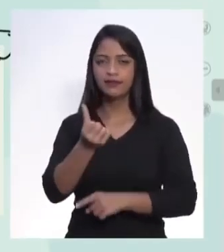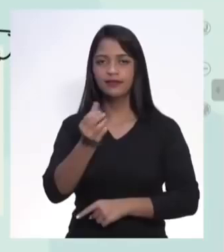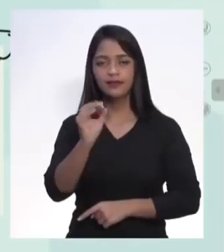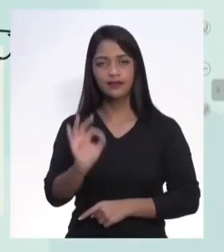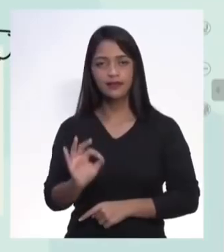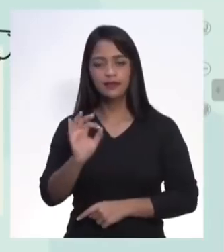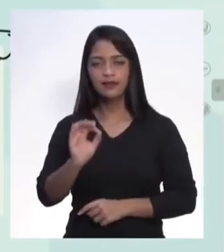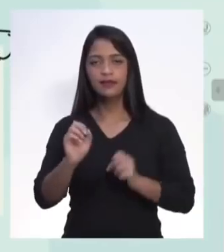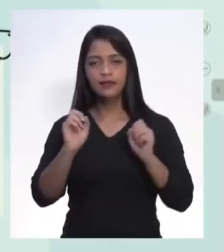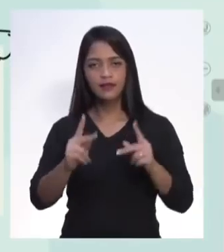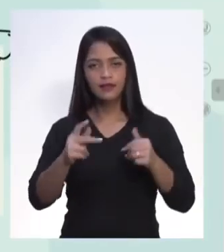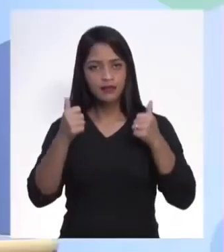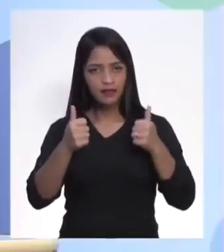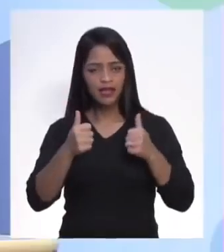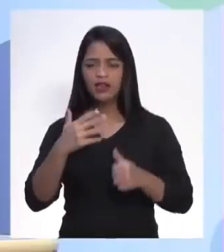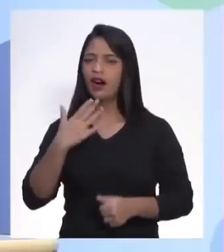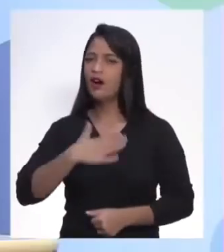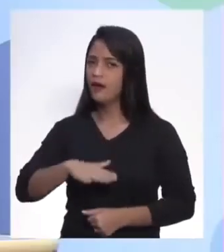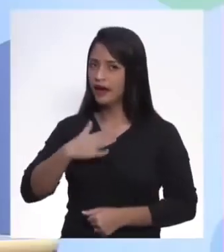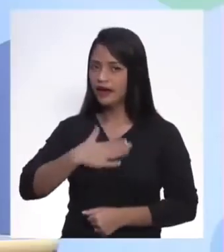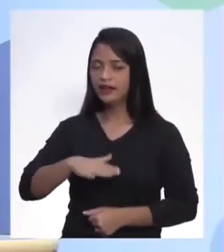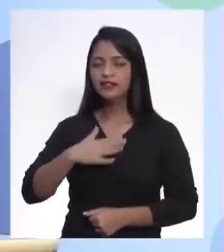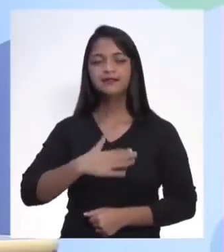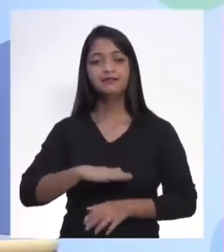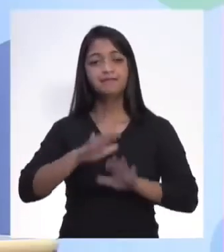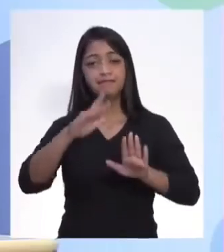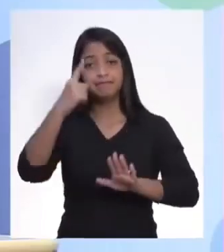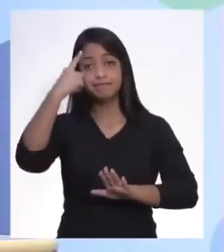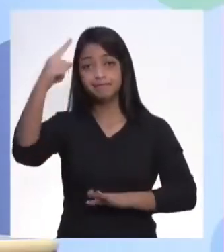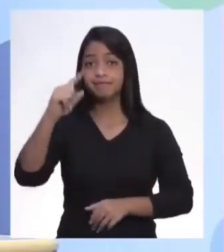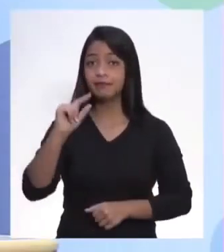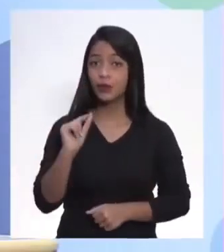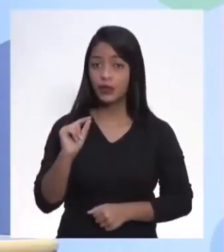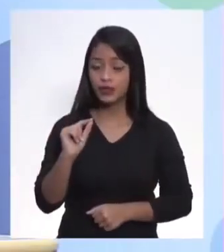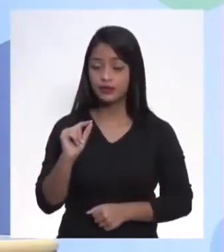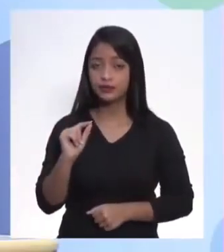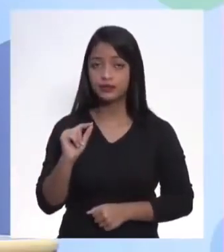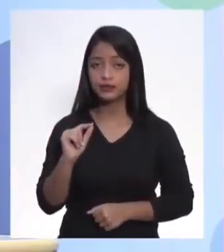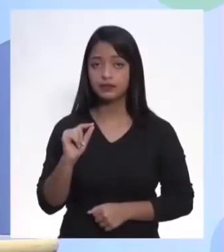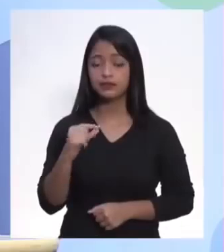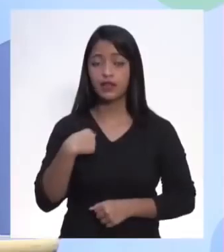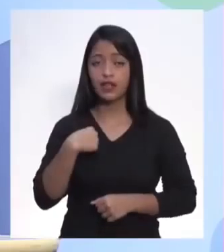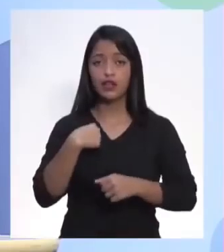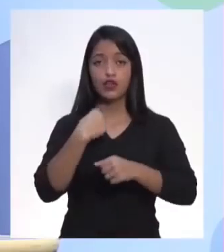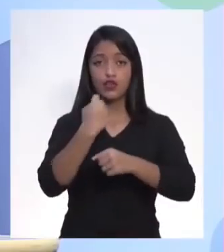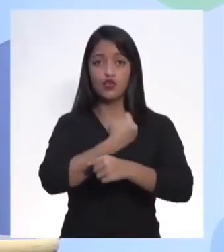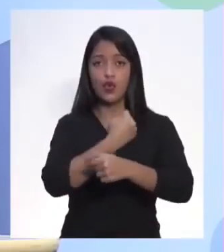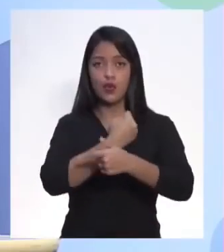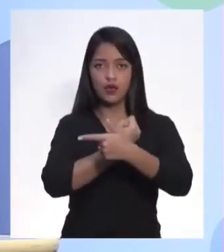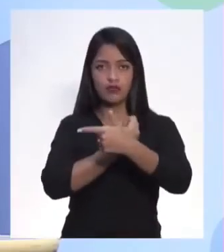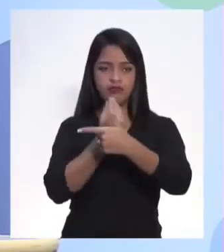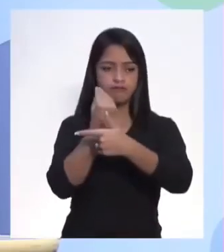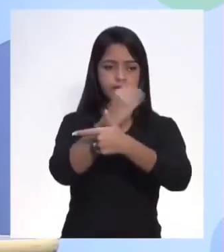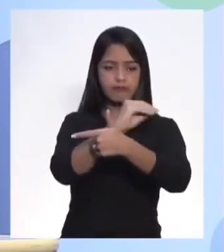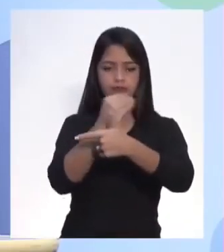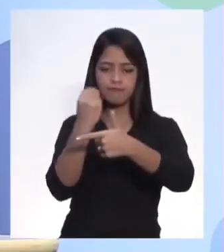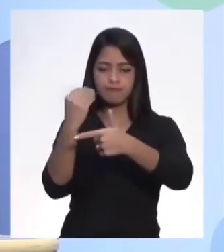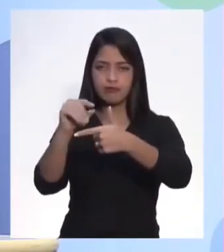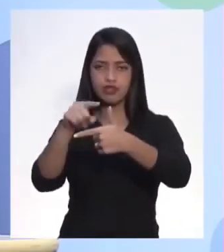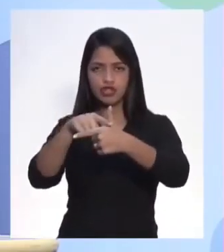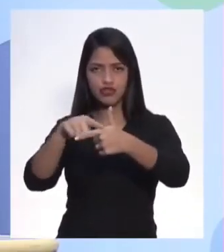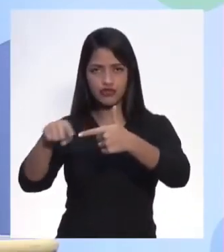Beleza? Tranquilo. E lembrar sempre de... Fiz a divisão do numerador pelo